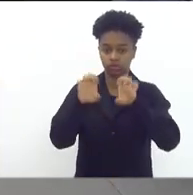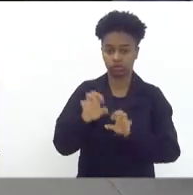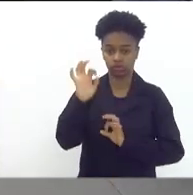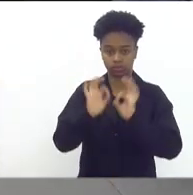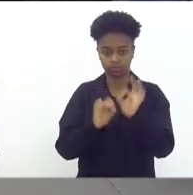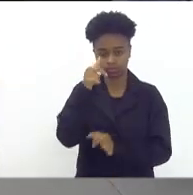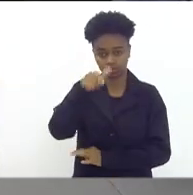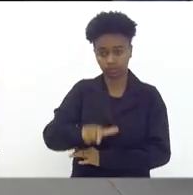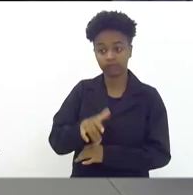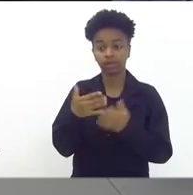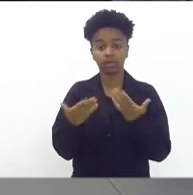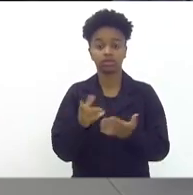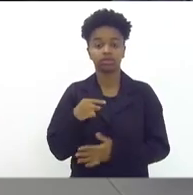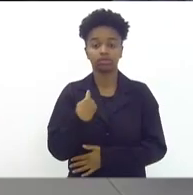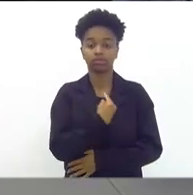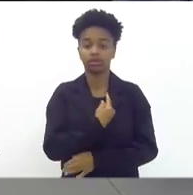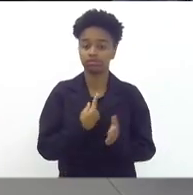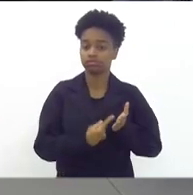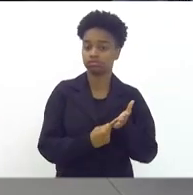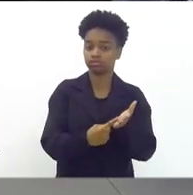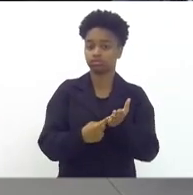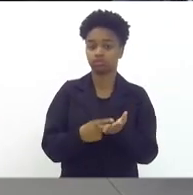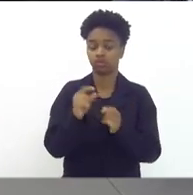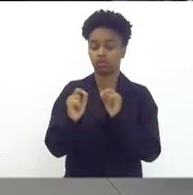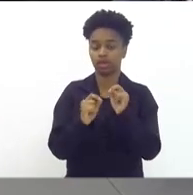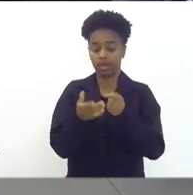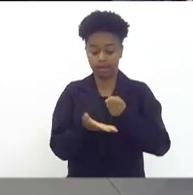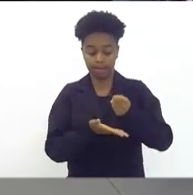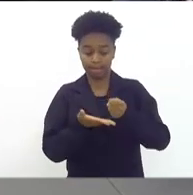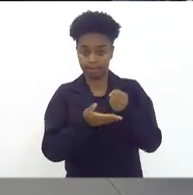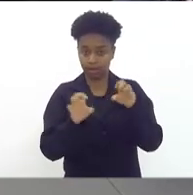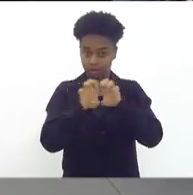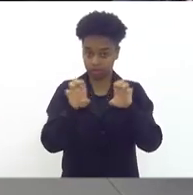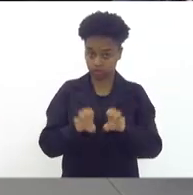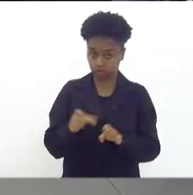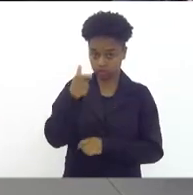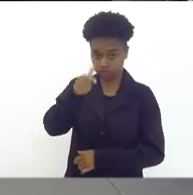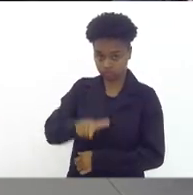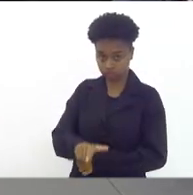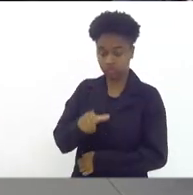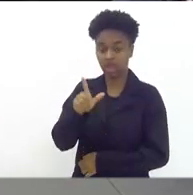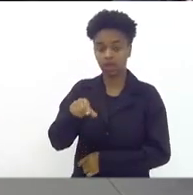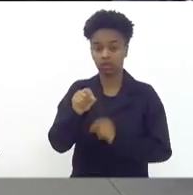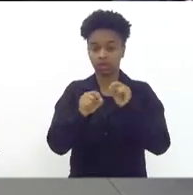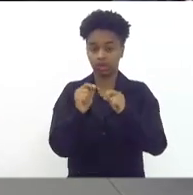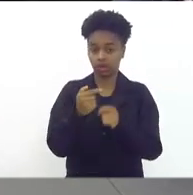estabeleceu que os pilares dessa reestruturação seria governança